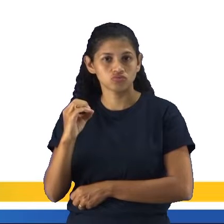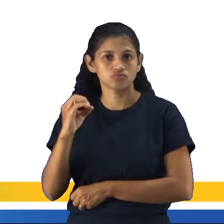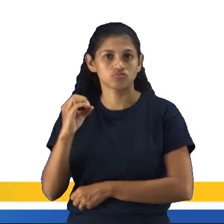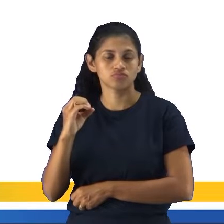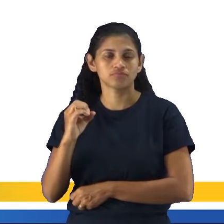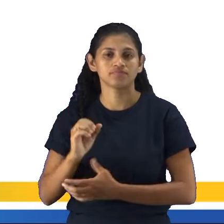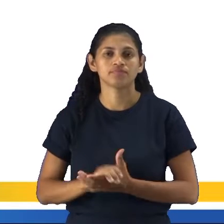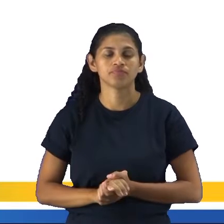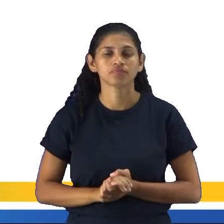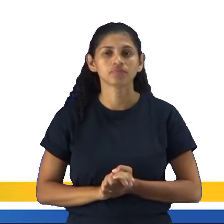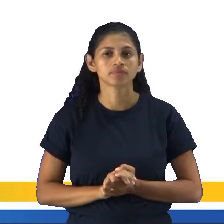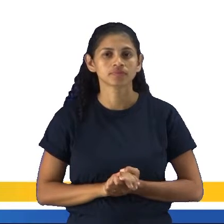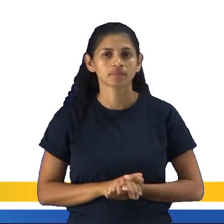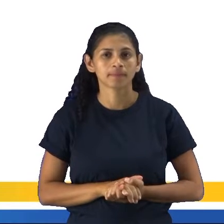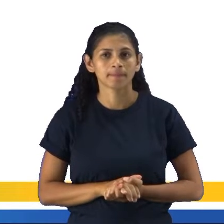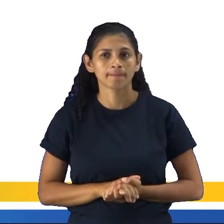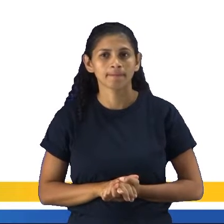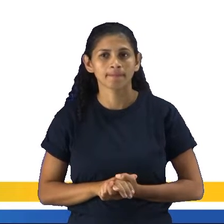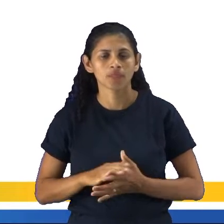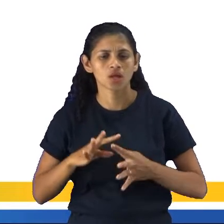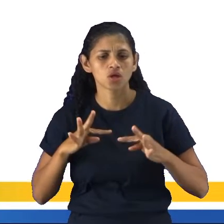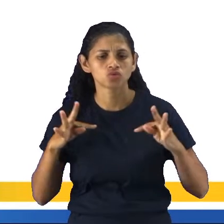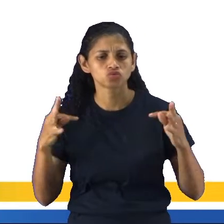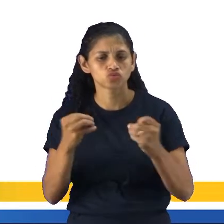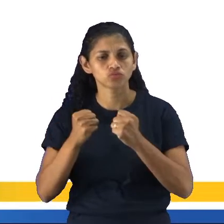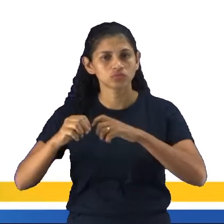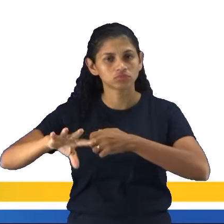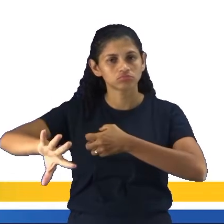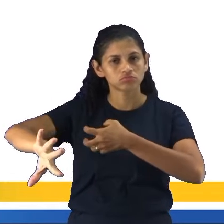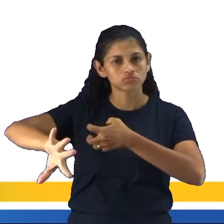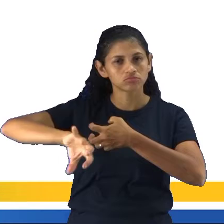são magnéticos.